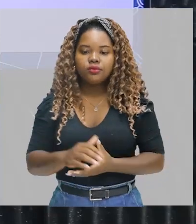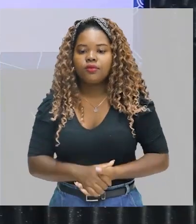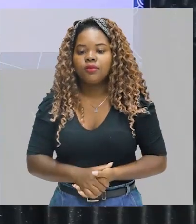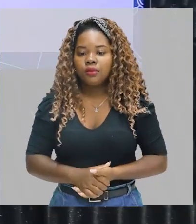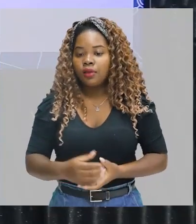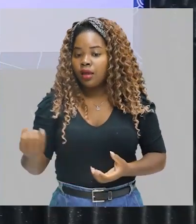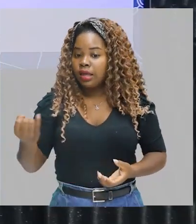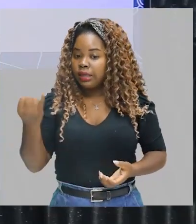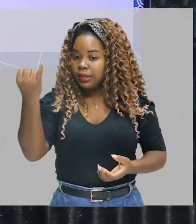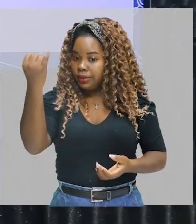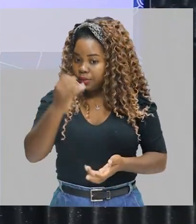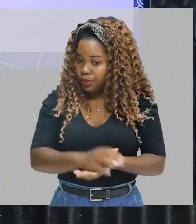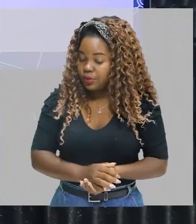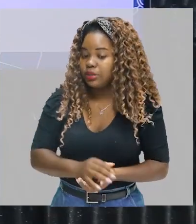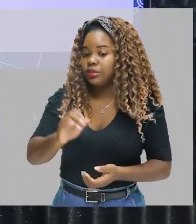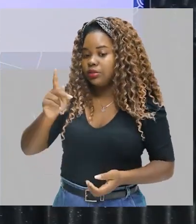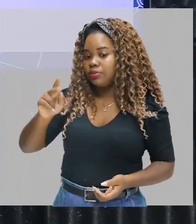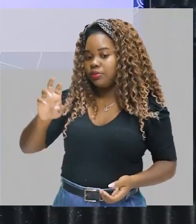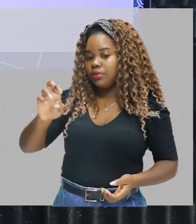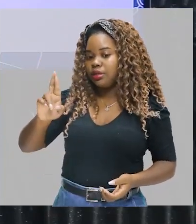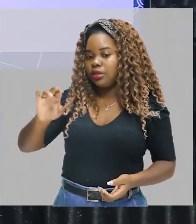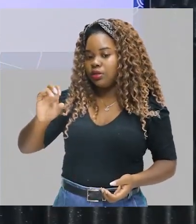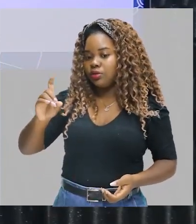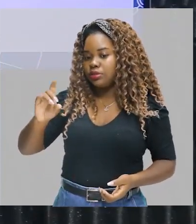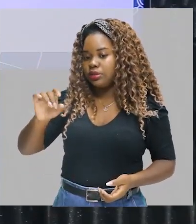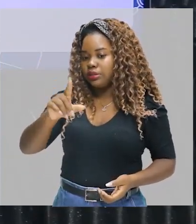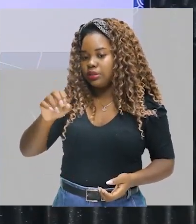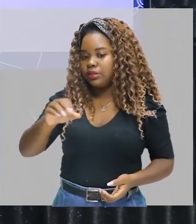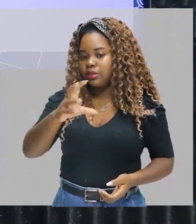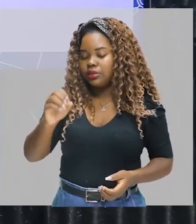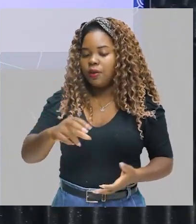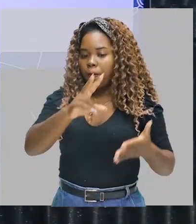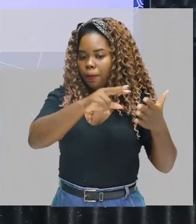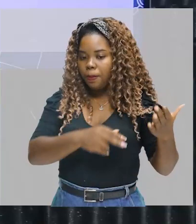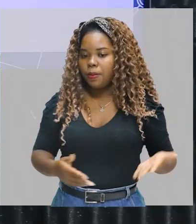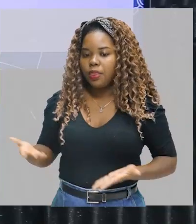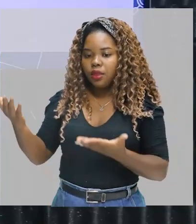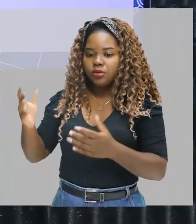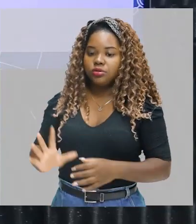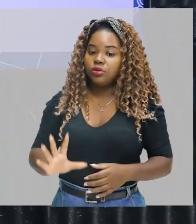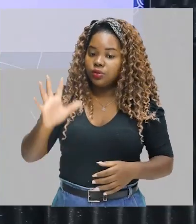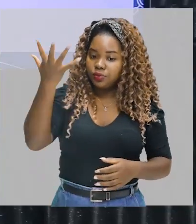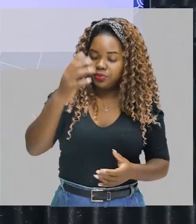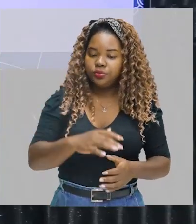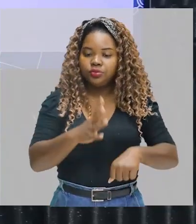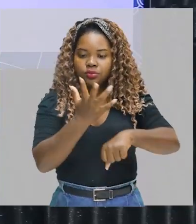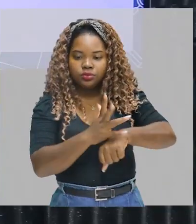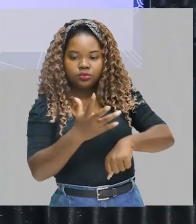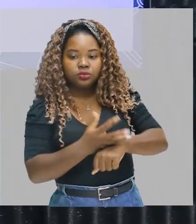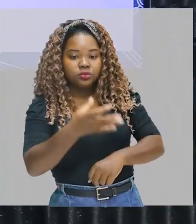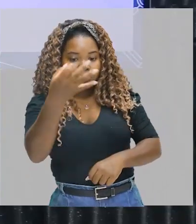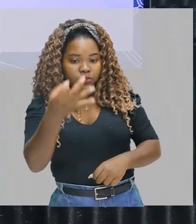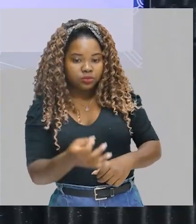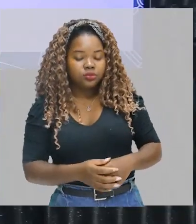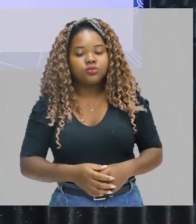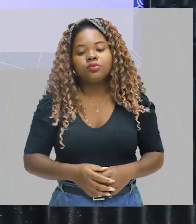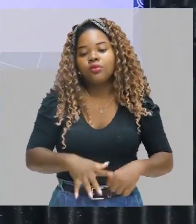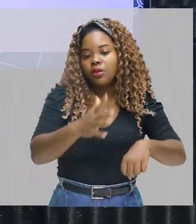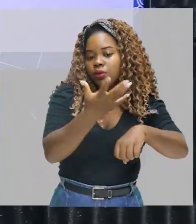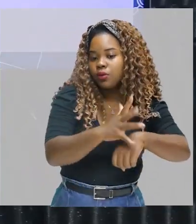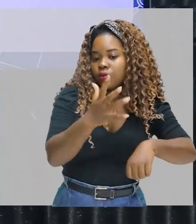Aí eu falo aqui, ó, a importância da periodização. Quando realizado de maneira correta, o